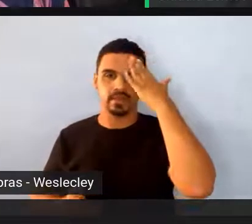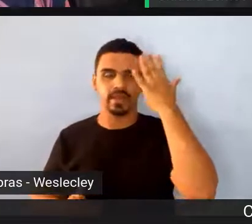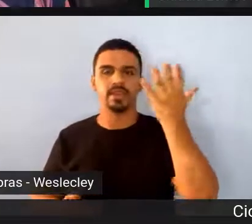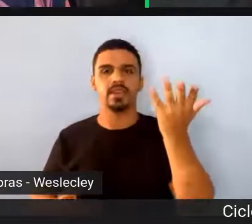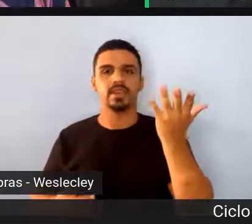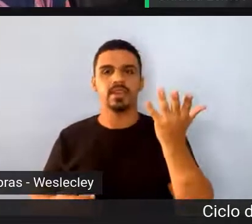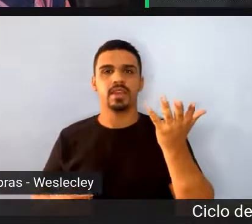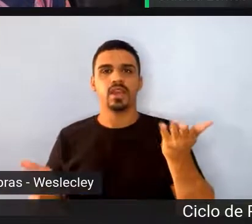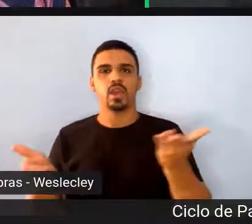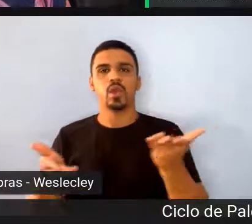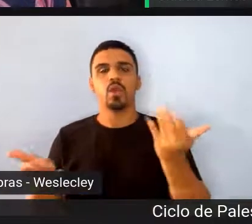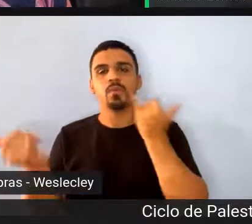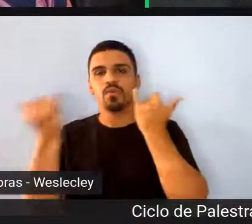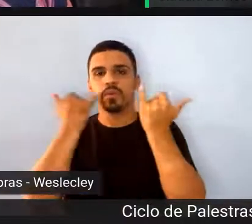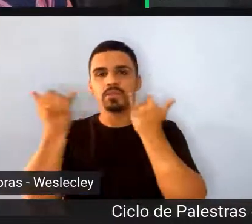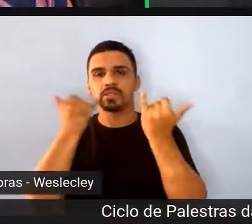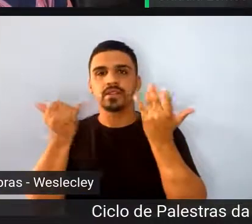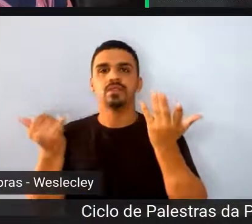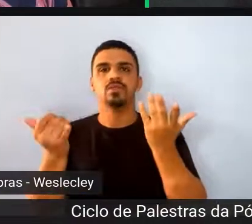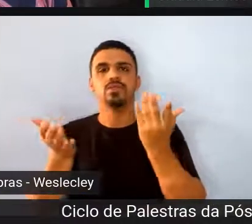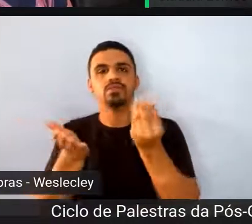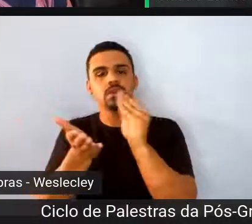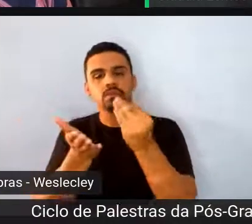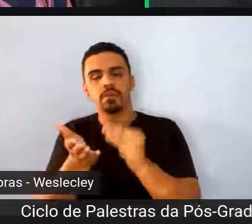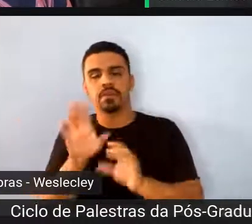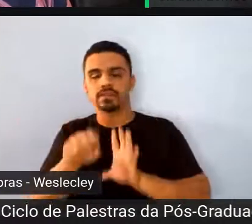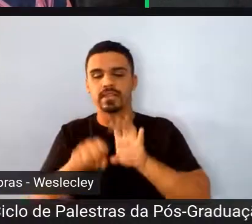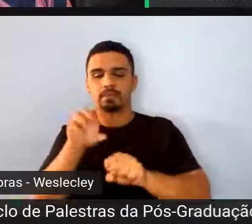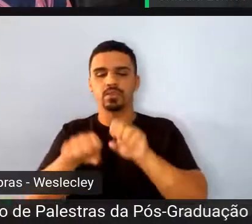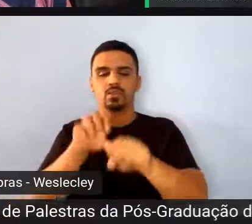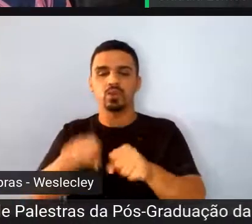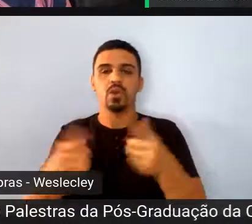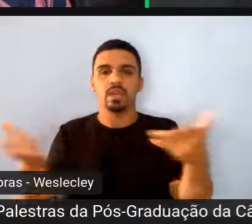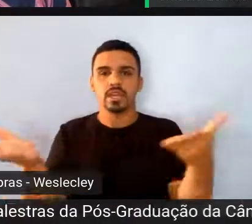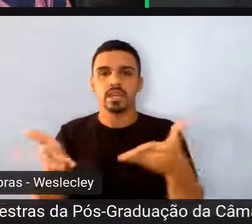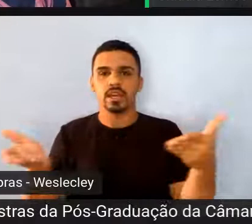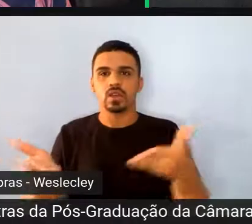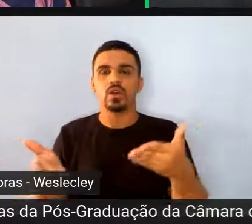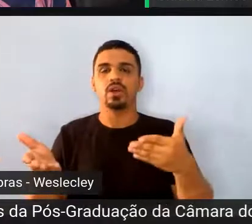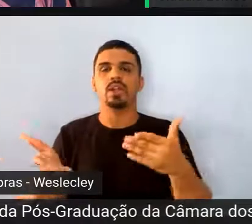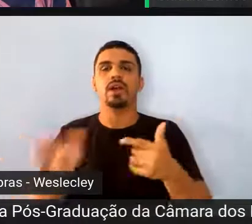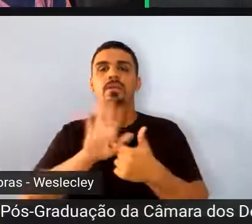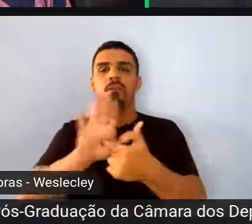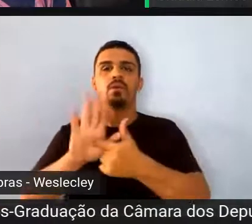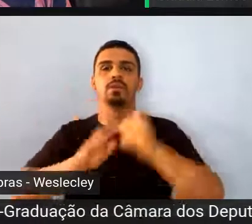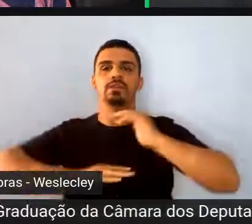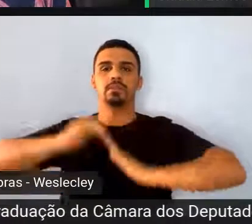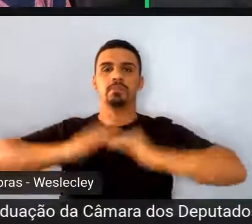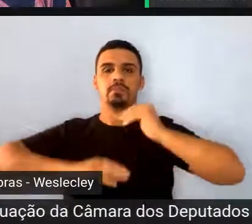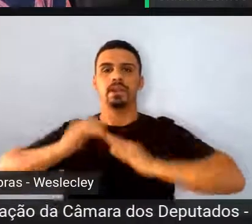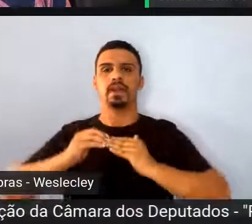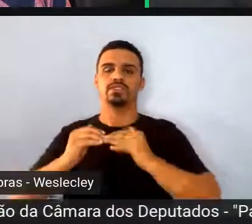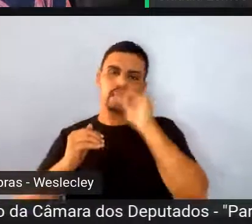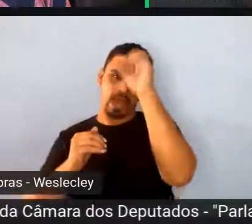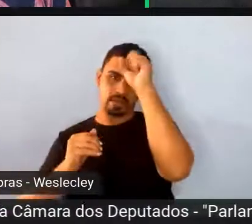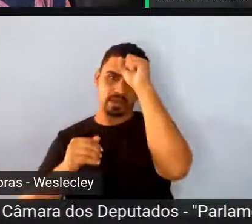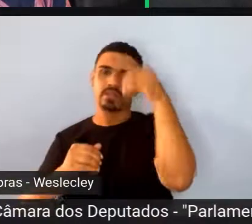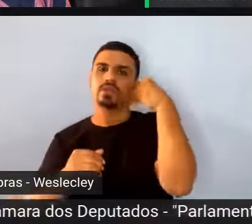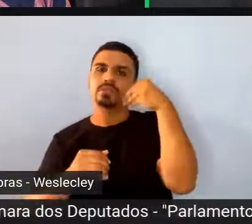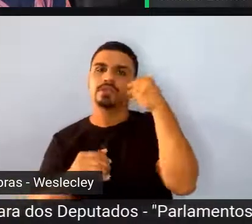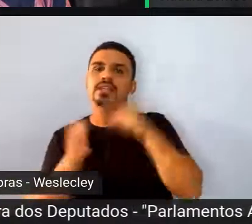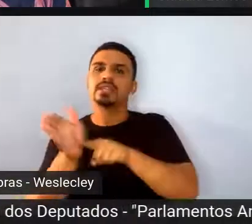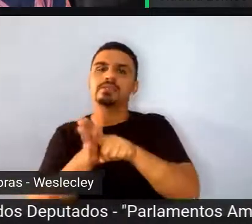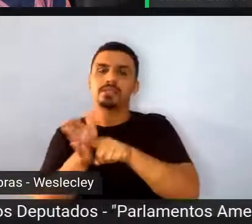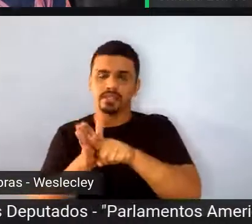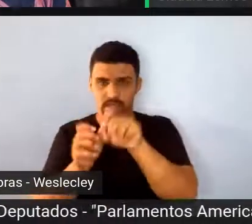dados e agora também tentando levar de novo para a sua prática o que você aprendeu com a pesquisa. Você pode falar um pouquinho sobre isso, Jenny,